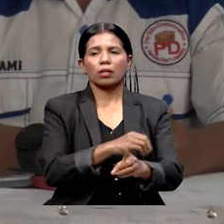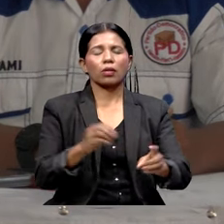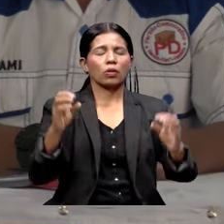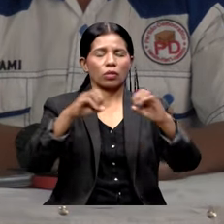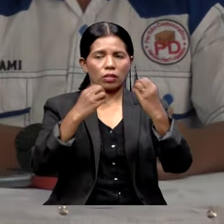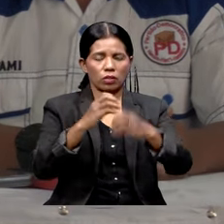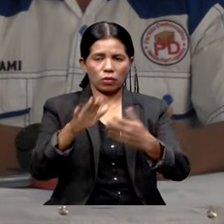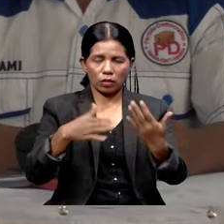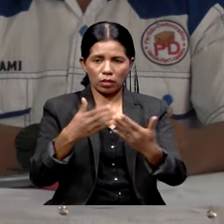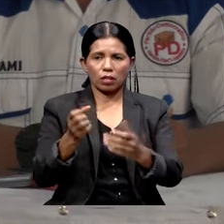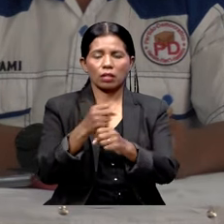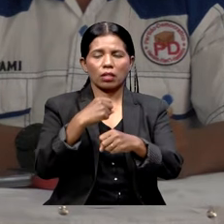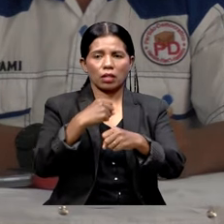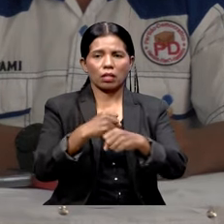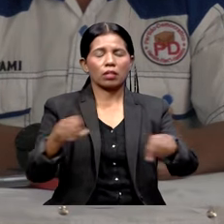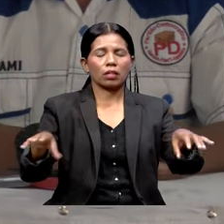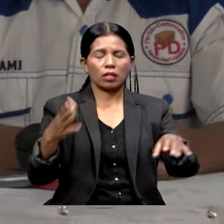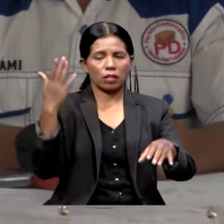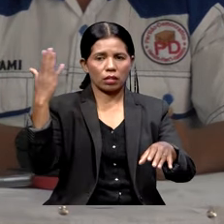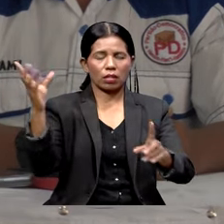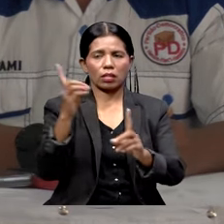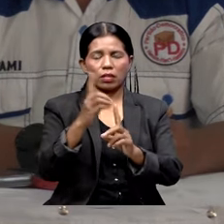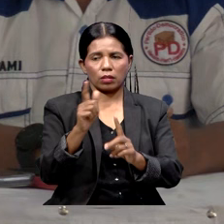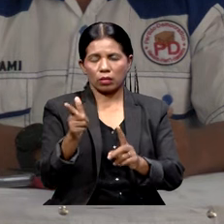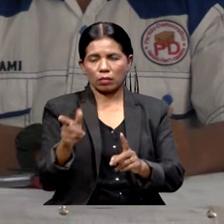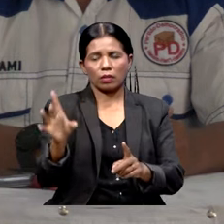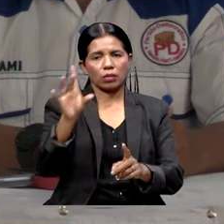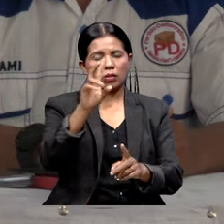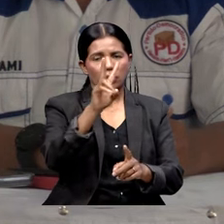Hiragnemos, se halo nia Congresso iha lorom 22 to